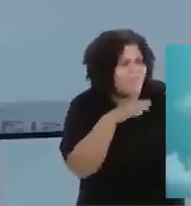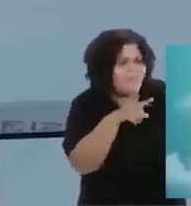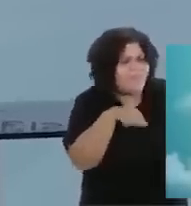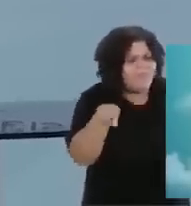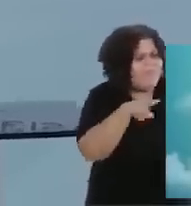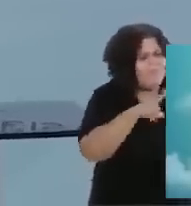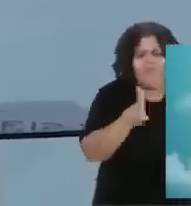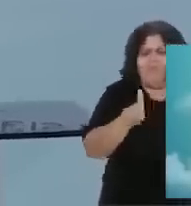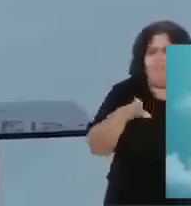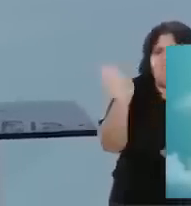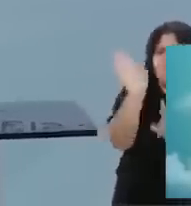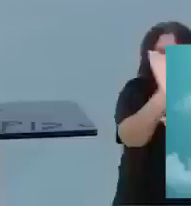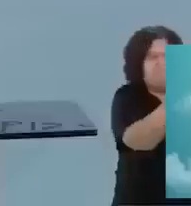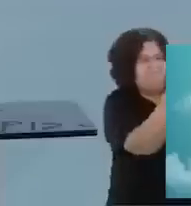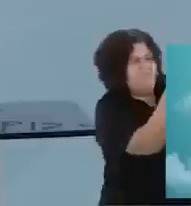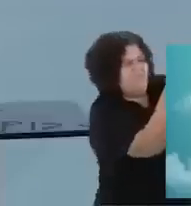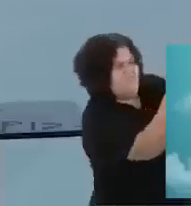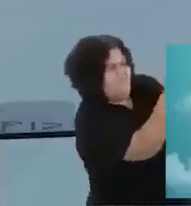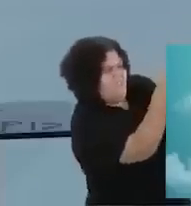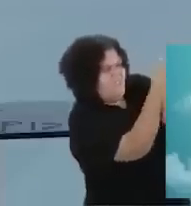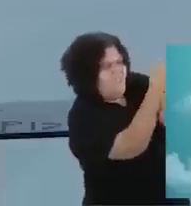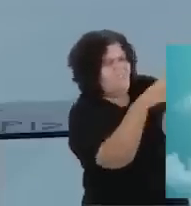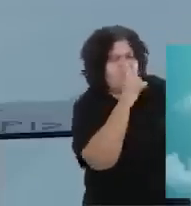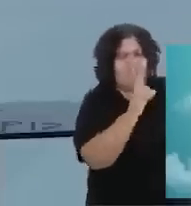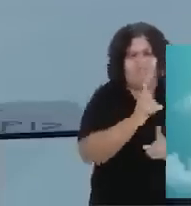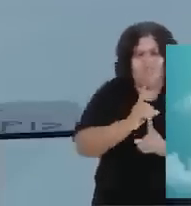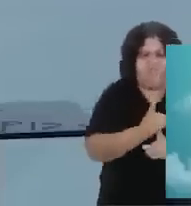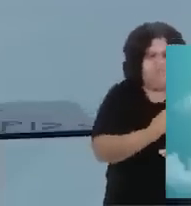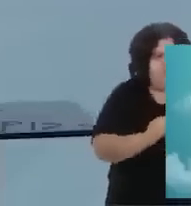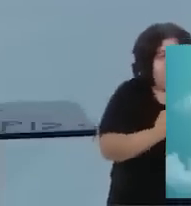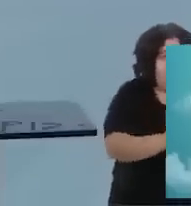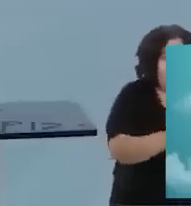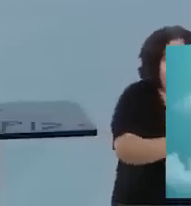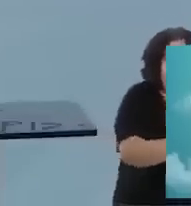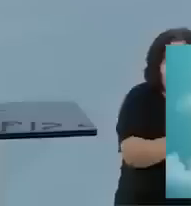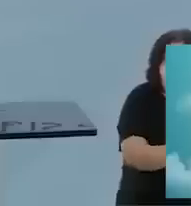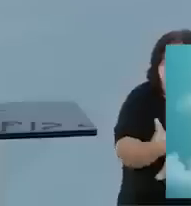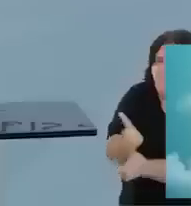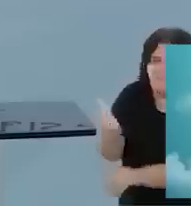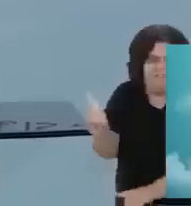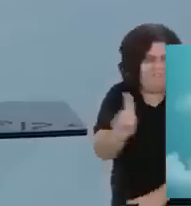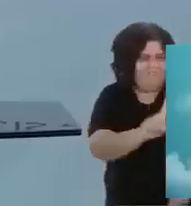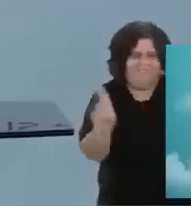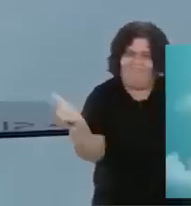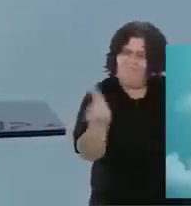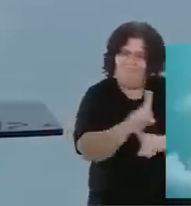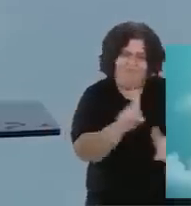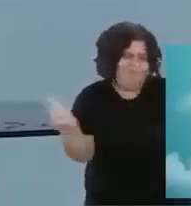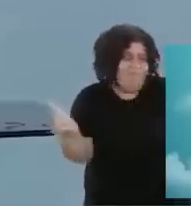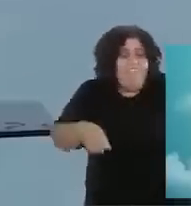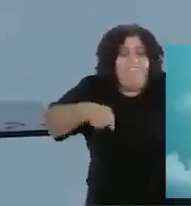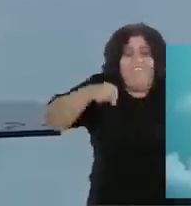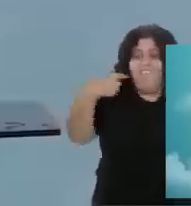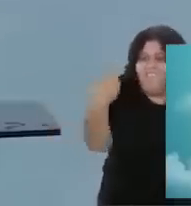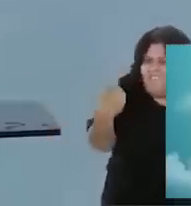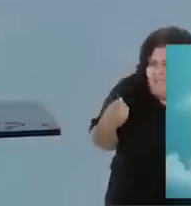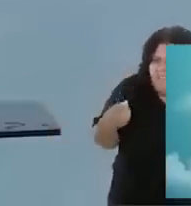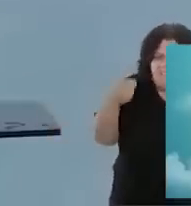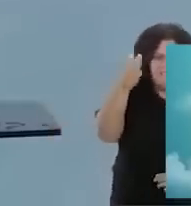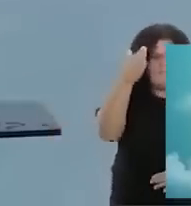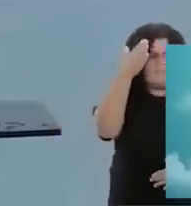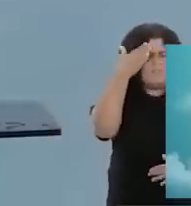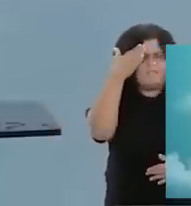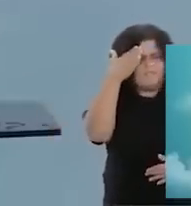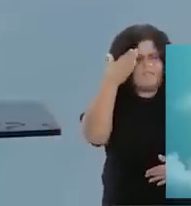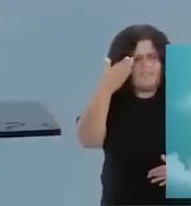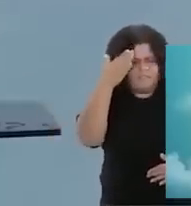sua bandeira doutrinária, é pelo amor. O que impacta uma pessoa que entra aqui dentro, às vezes não é tanto o